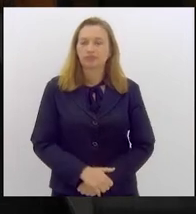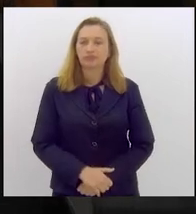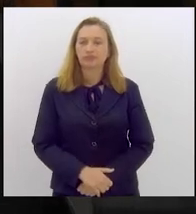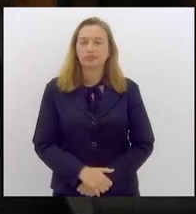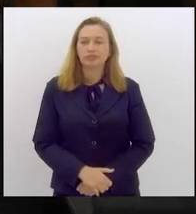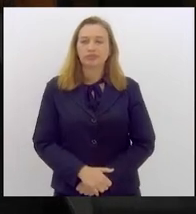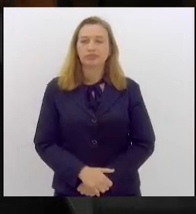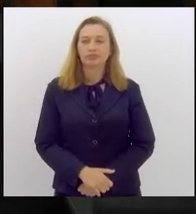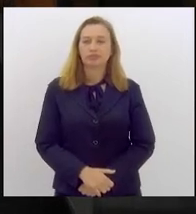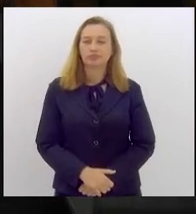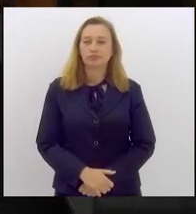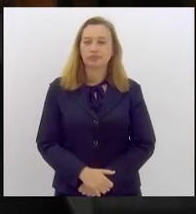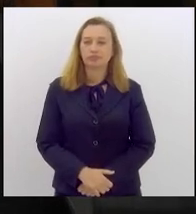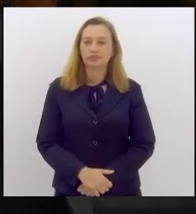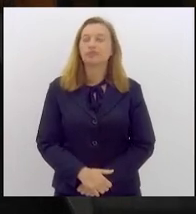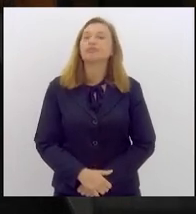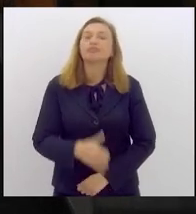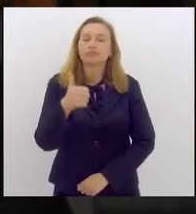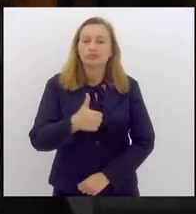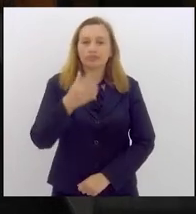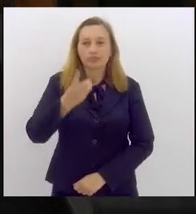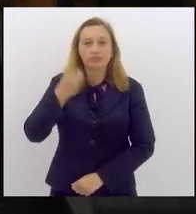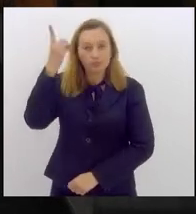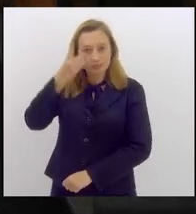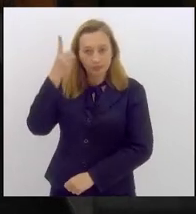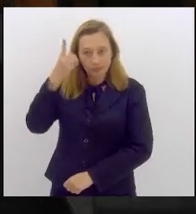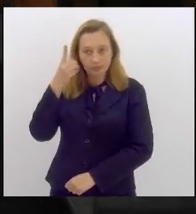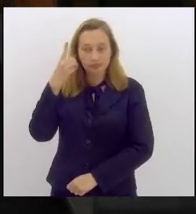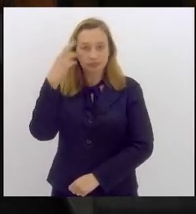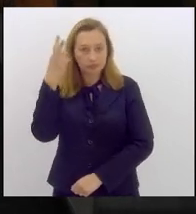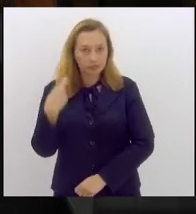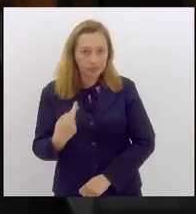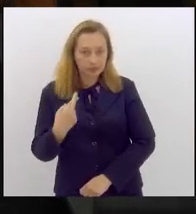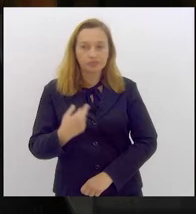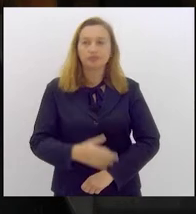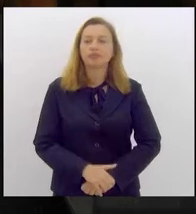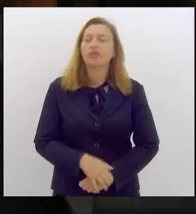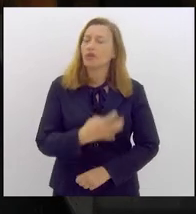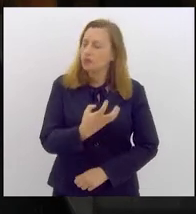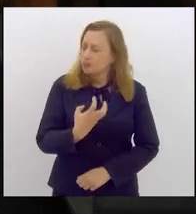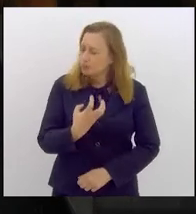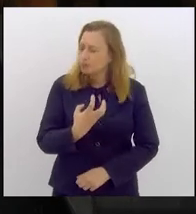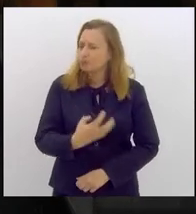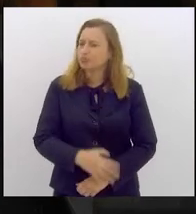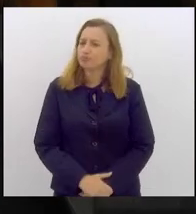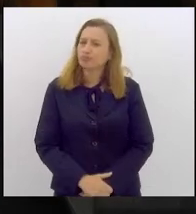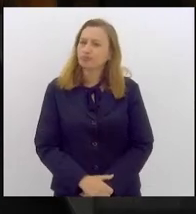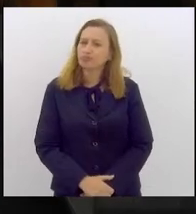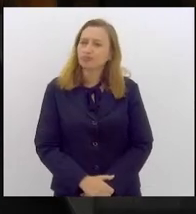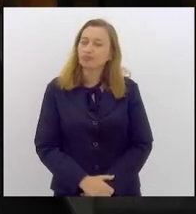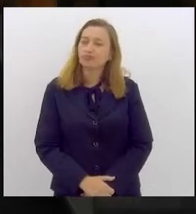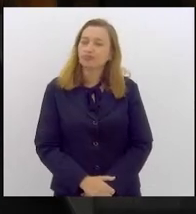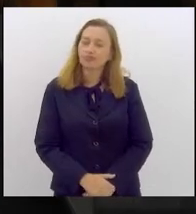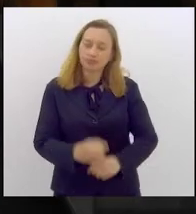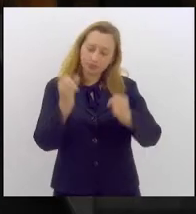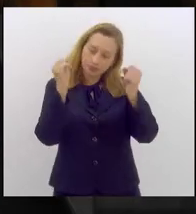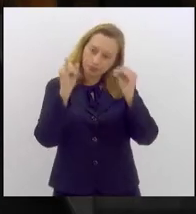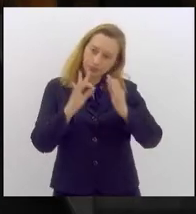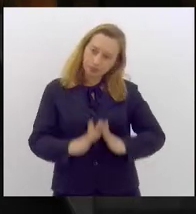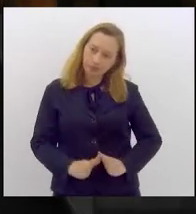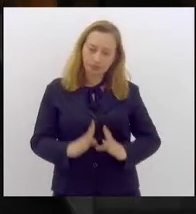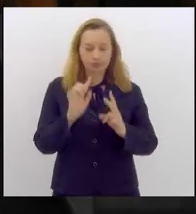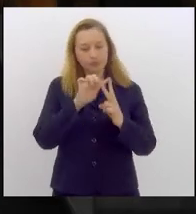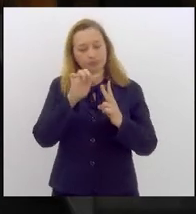auditivos. Primeiro, deputada Renata, eu queria esclarecer